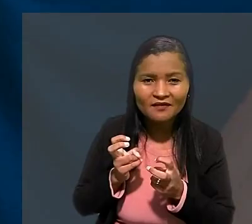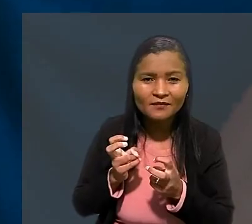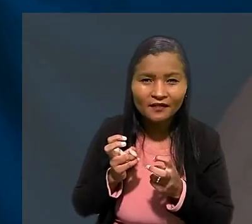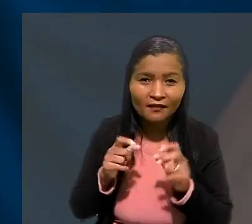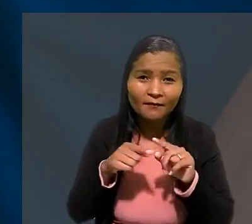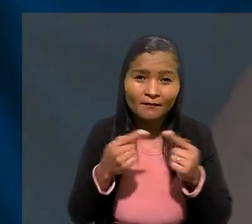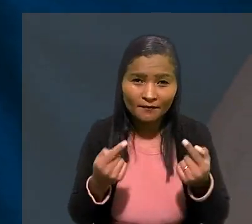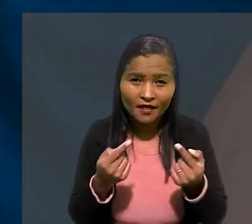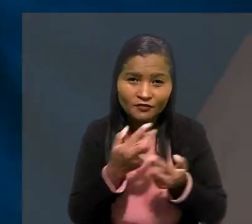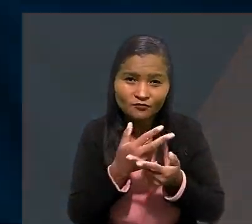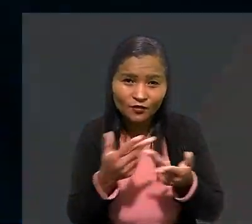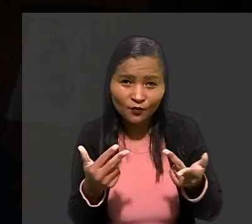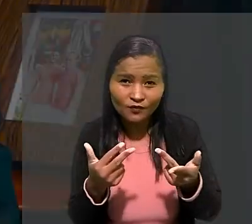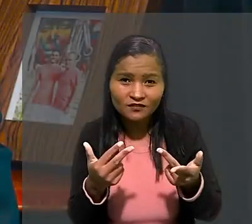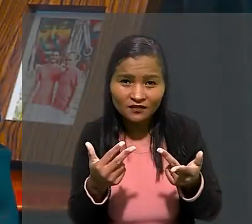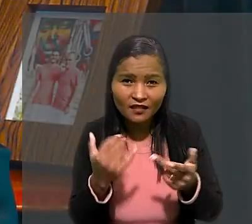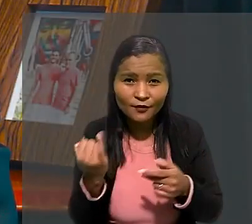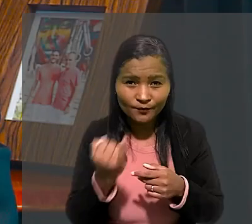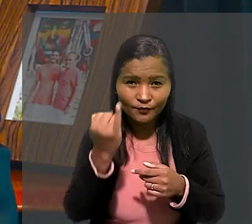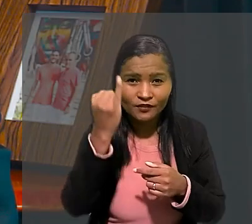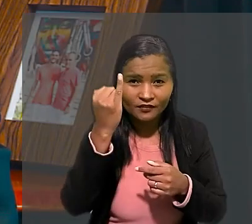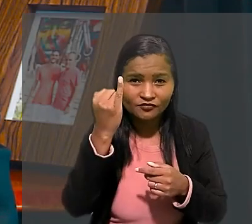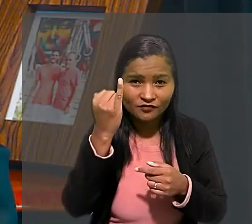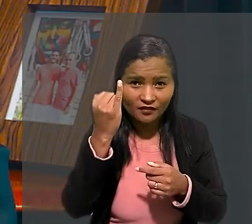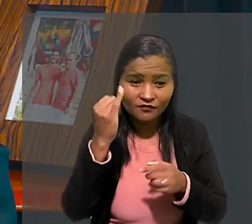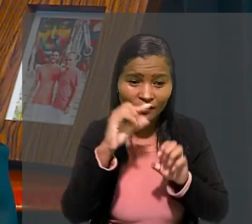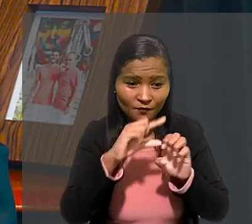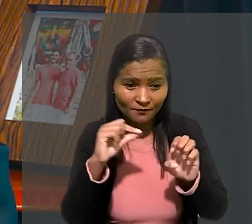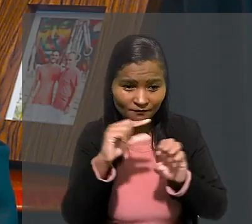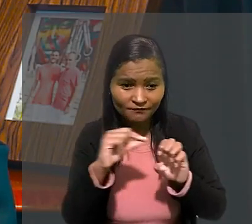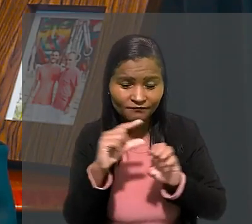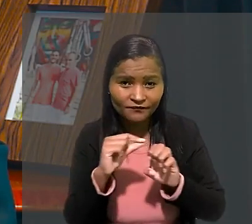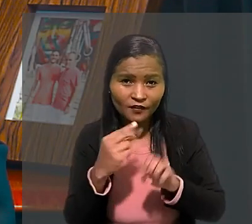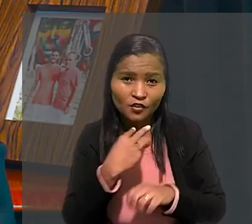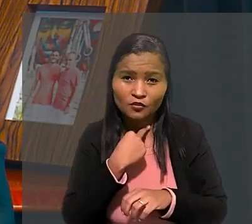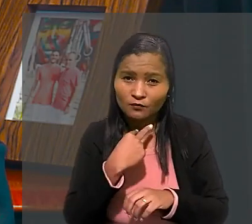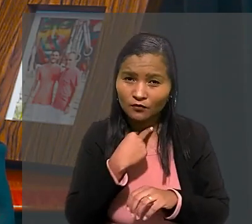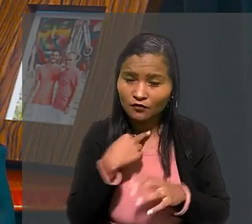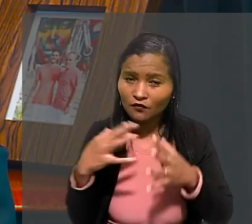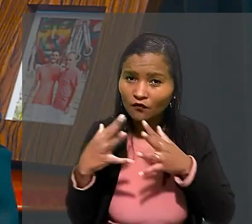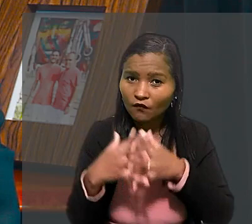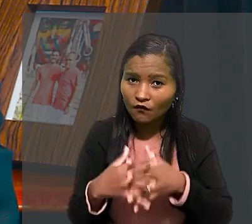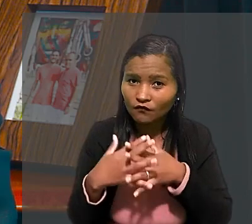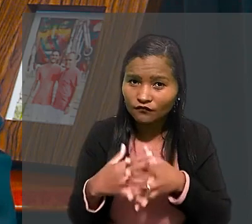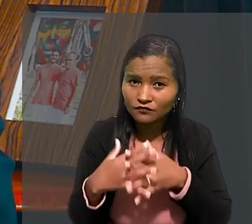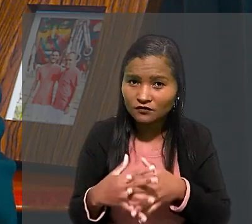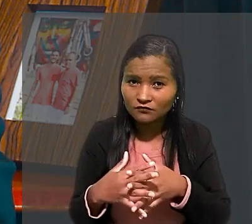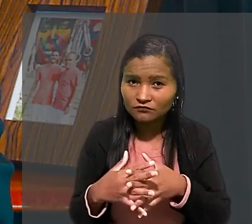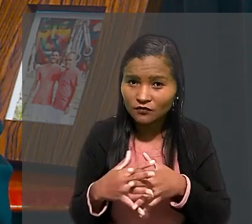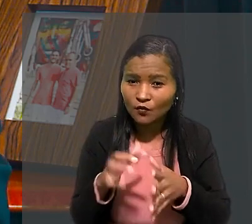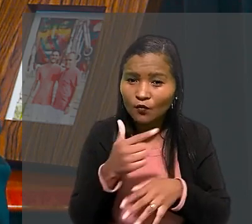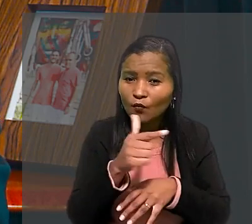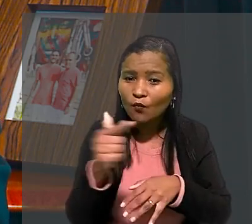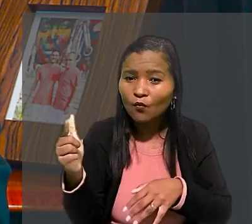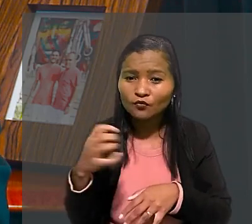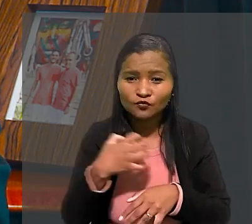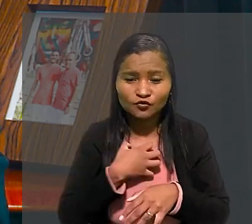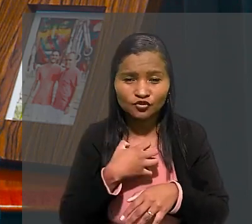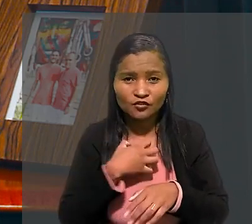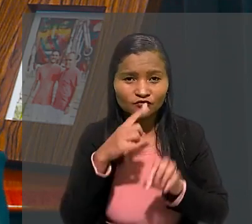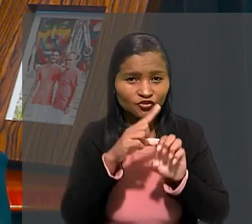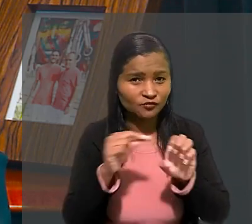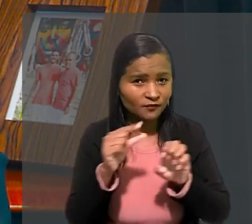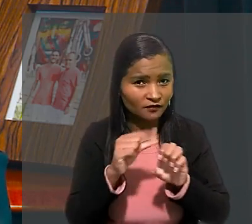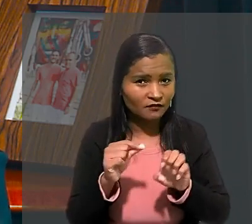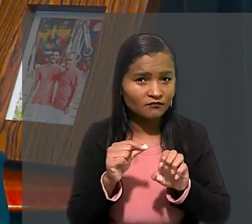ser destacado e ressaltado, que esse empreendedorismo não pode ser confundido com outras formas de empreendedorismo